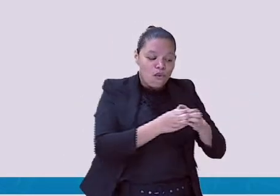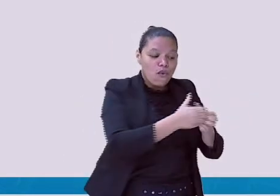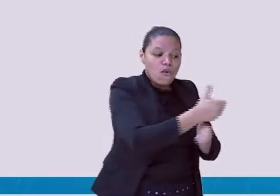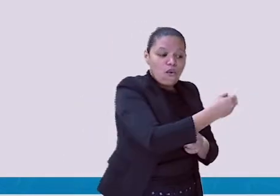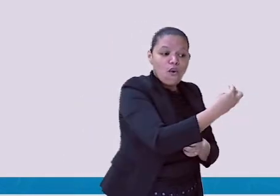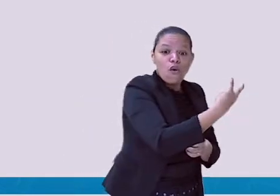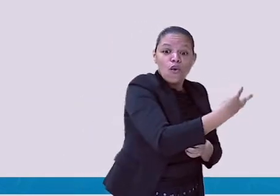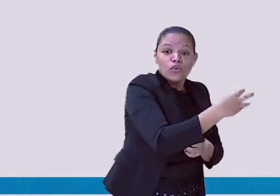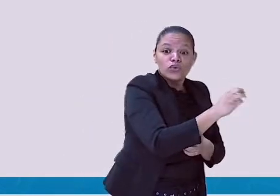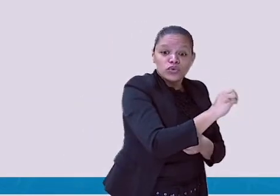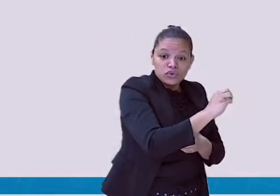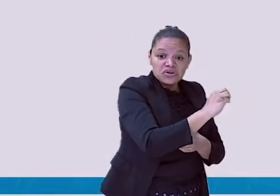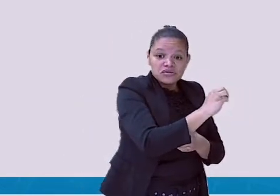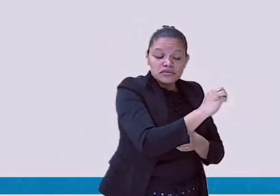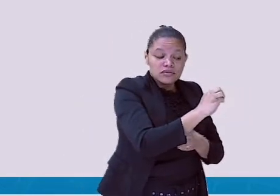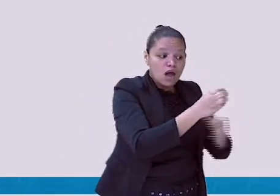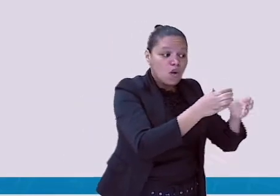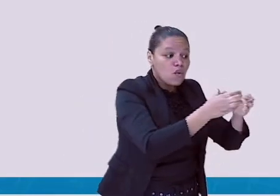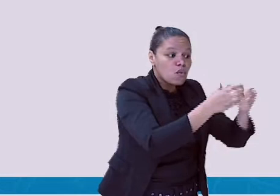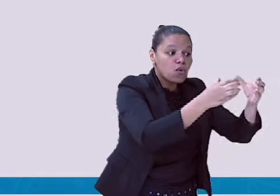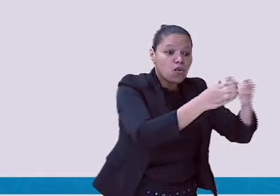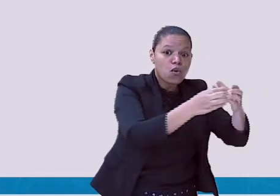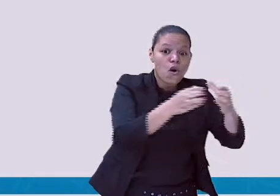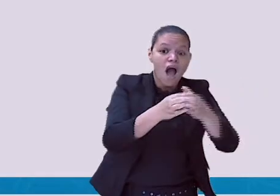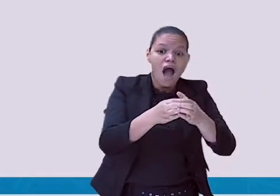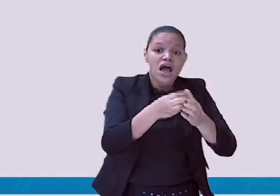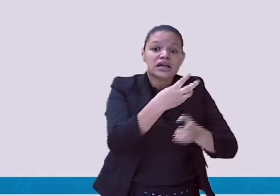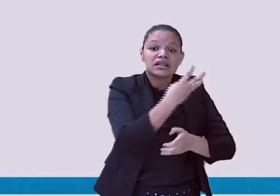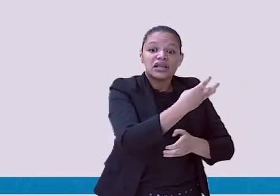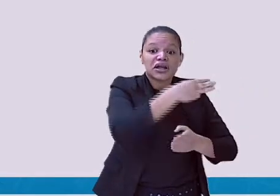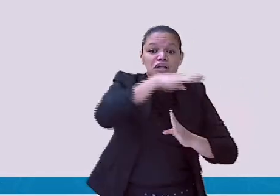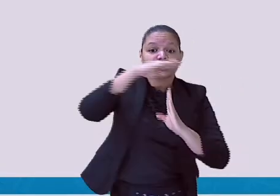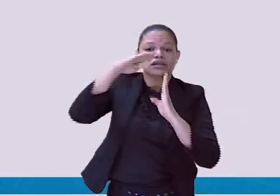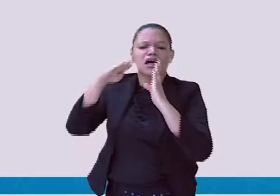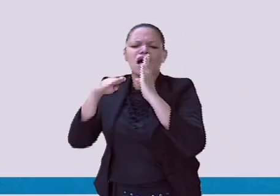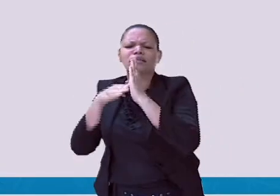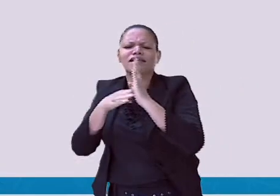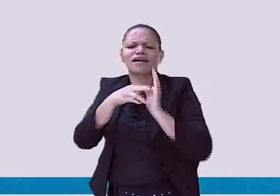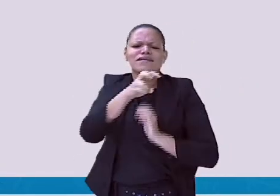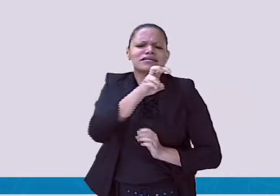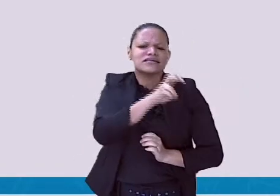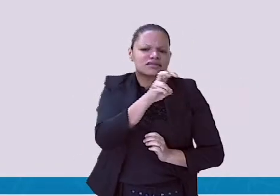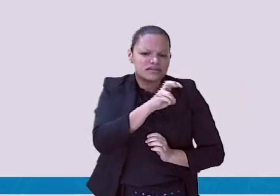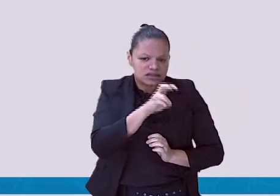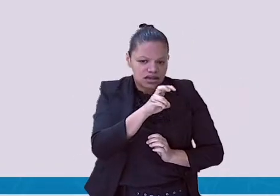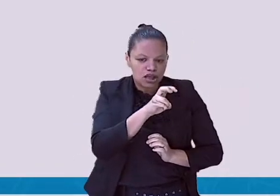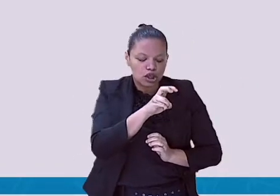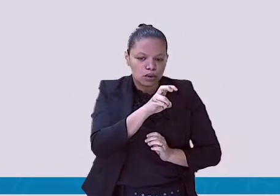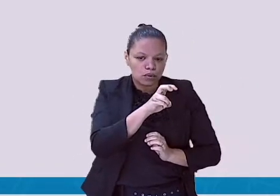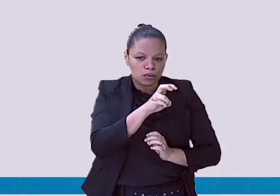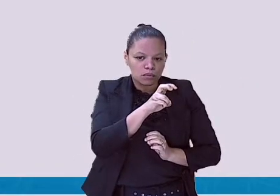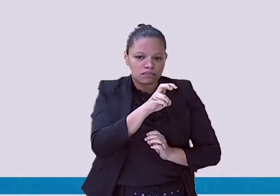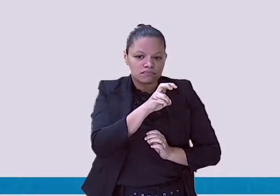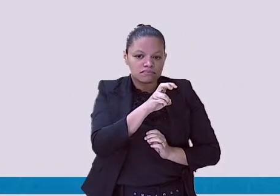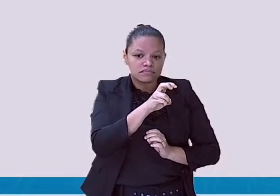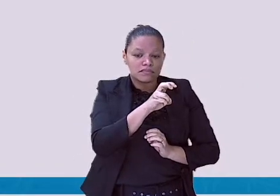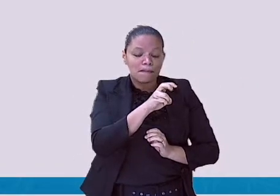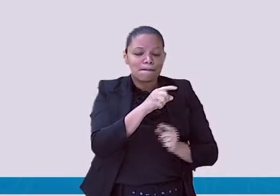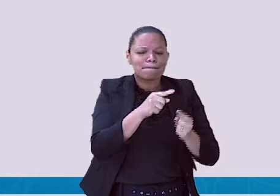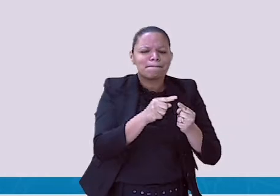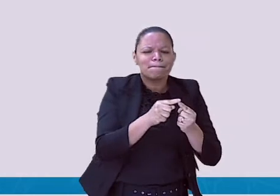realizar de 3 a 5 desovas por temporada de reprodução,